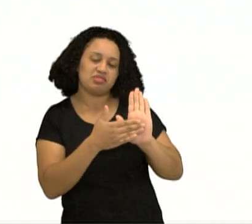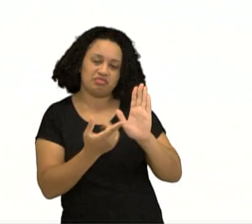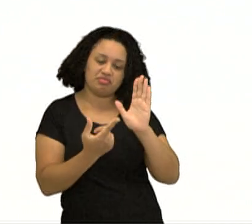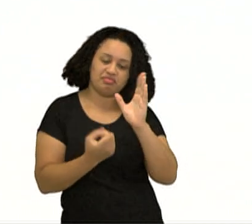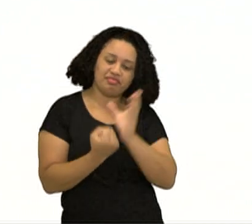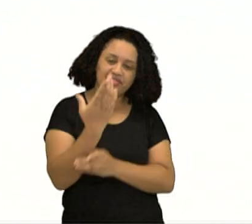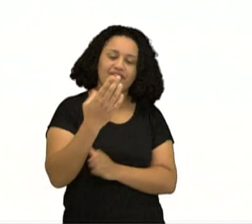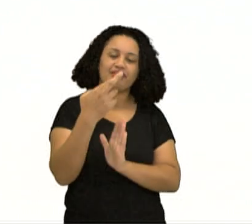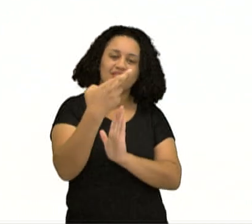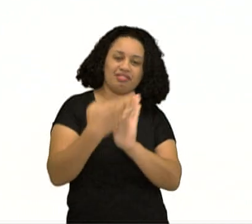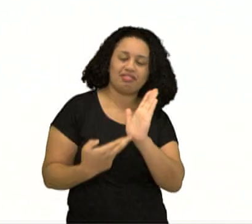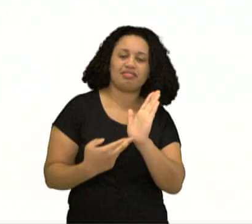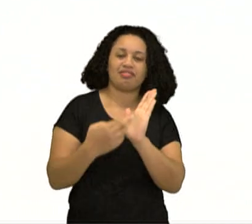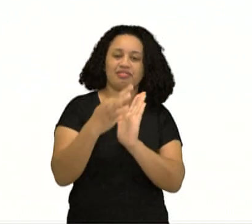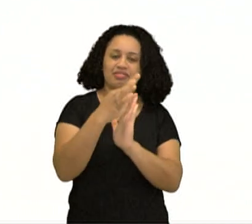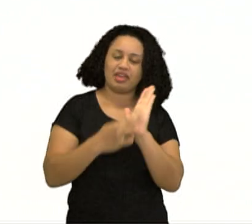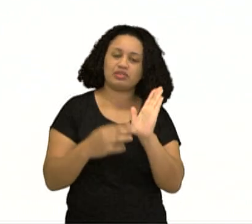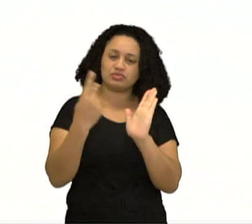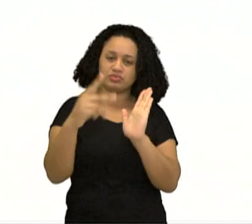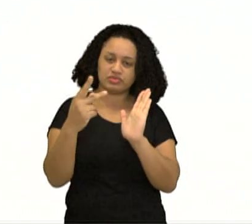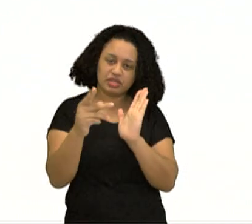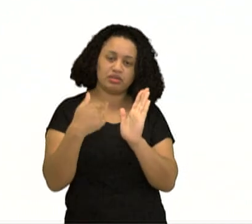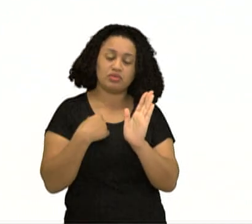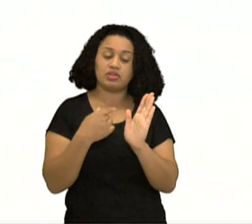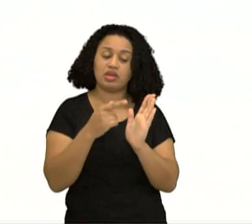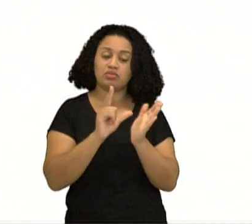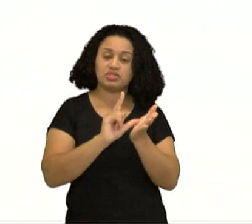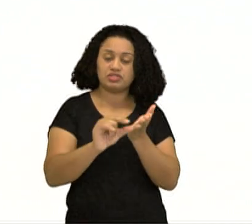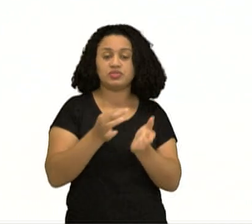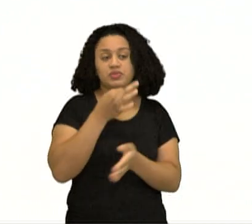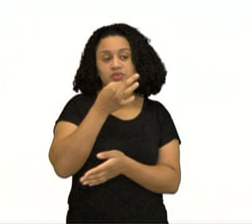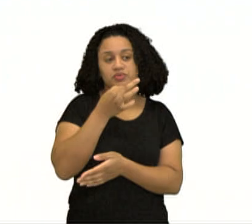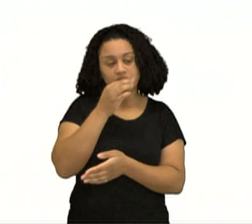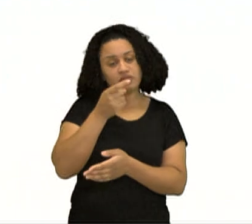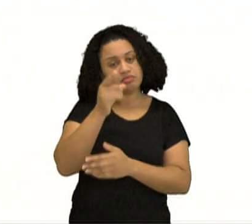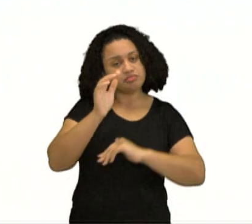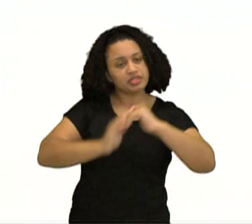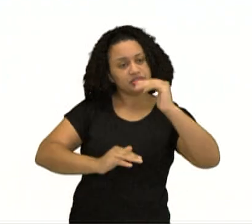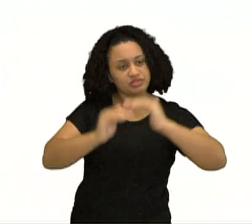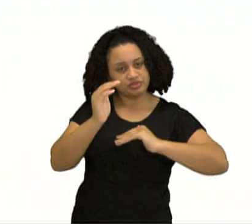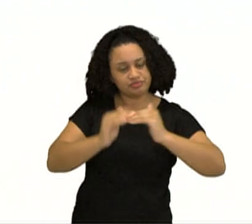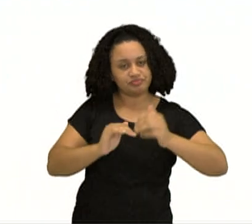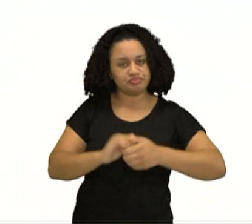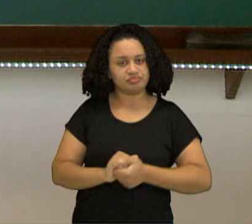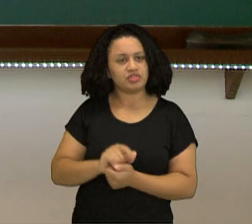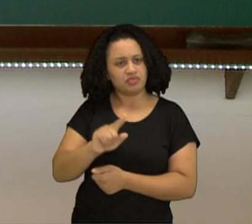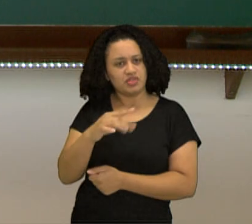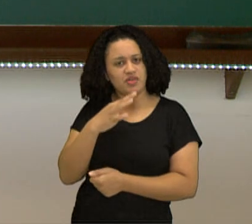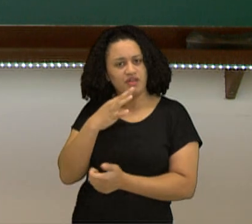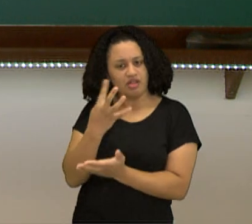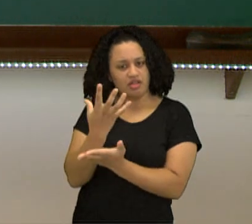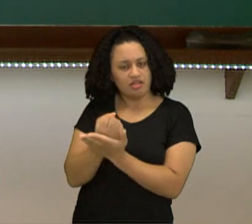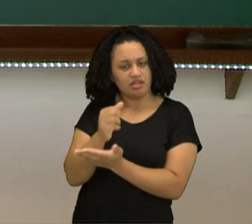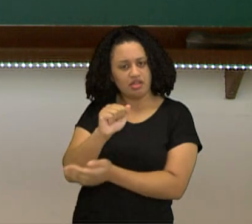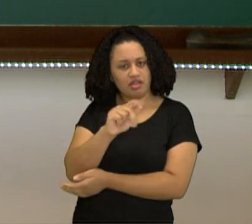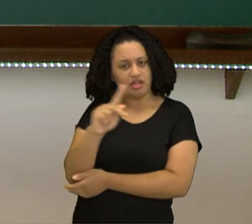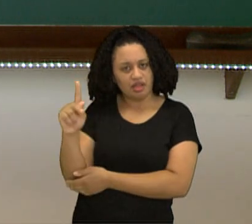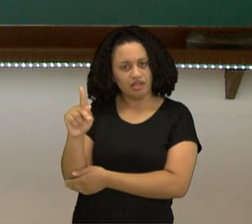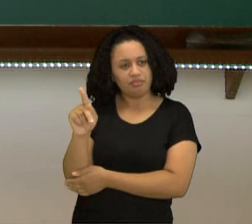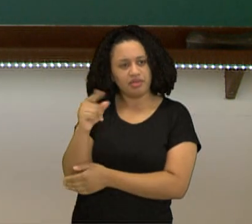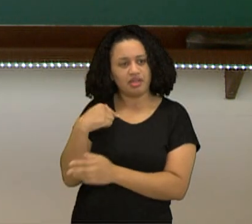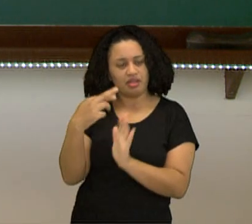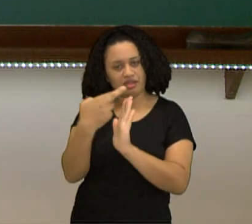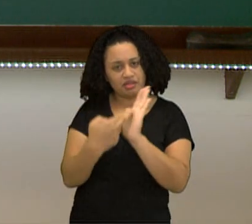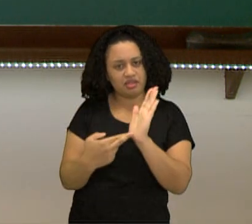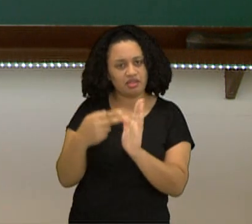produção de artigo de opinião. Pratique! Então, conhecem o aplicativo Redação Paraná? Então, é